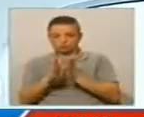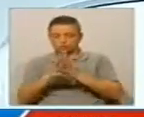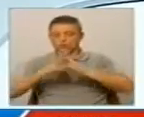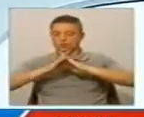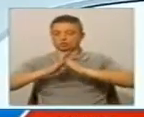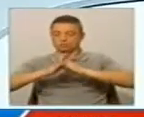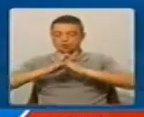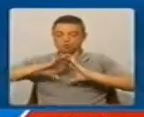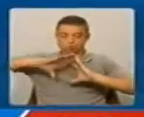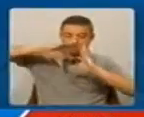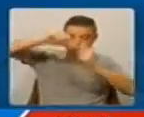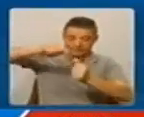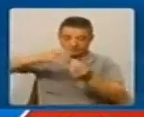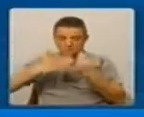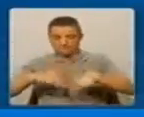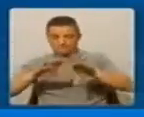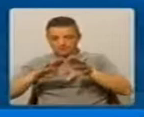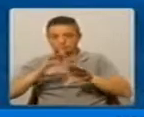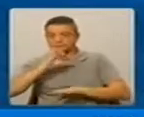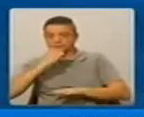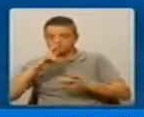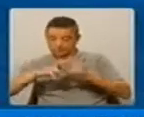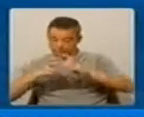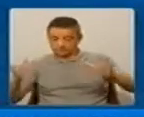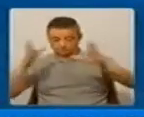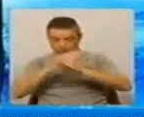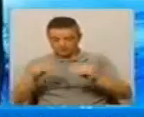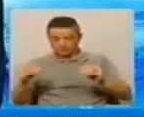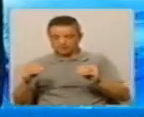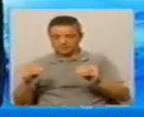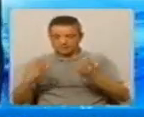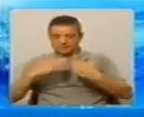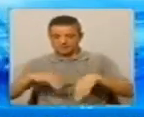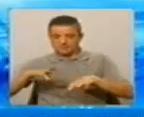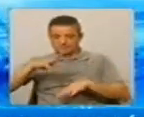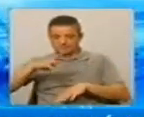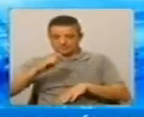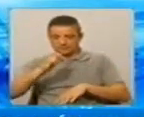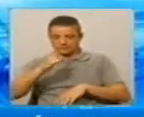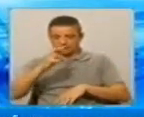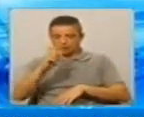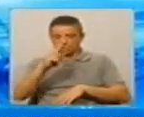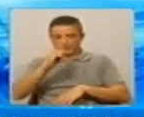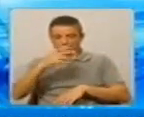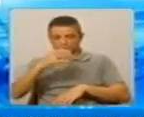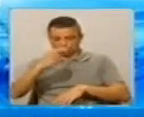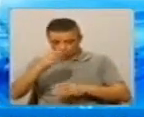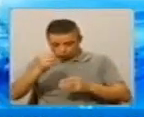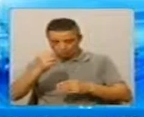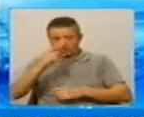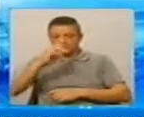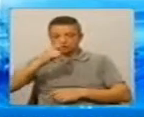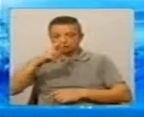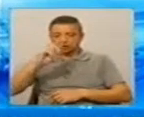do universo. Portanto, mais um mistério para resolver. Temos agora meteoritos, asteroides e também cometas, mais revelações